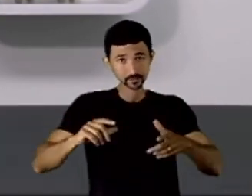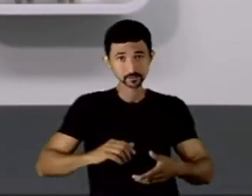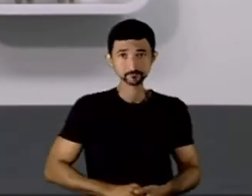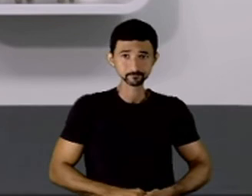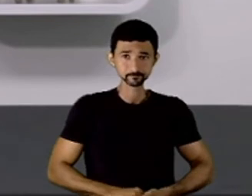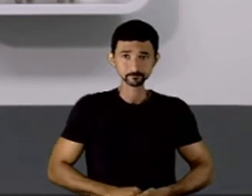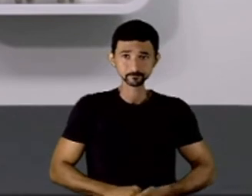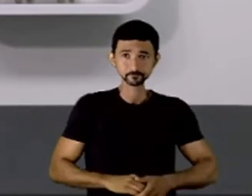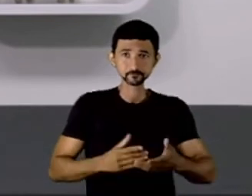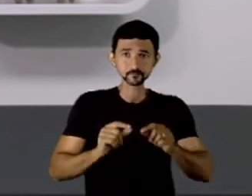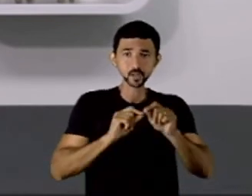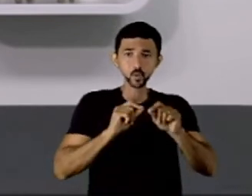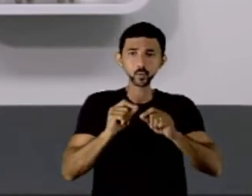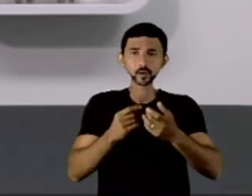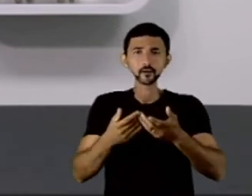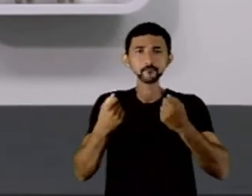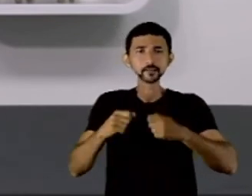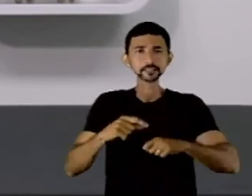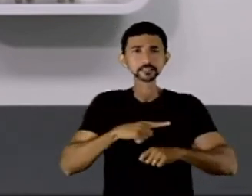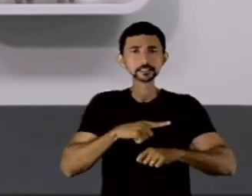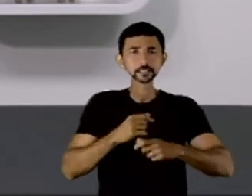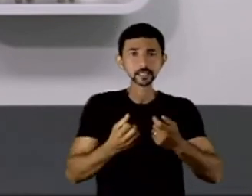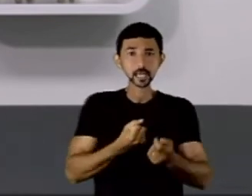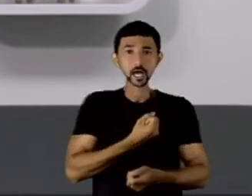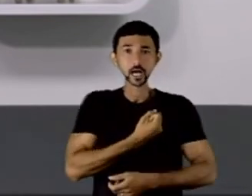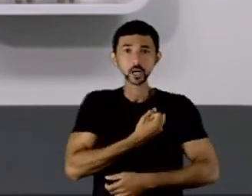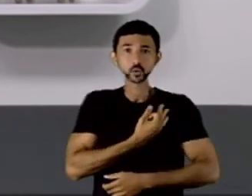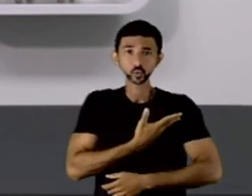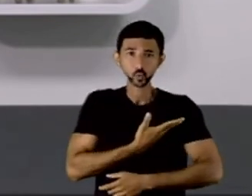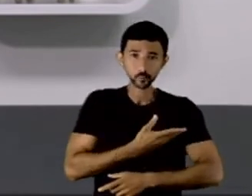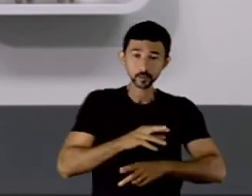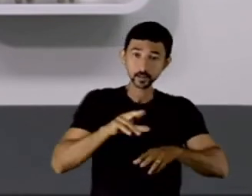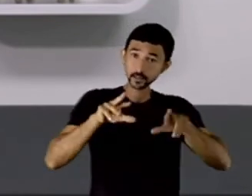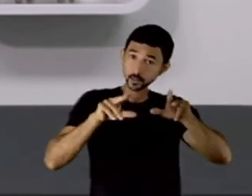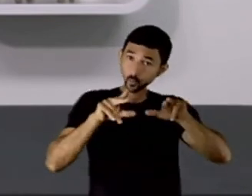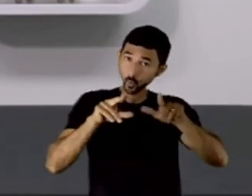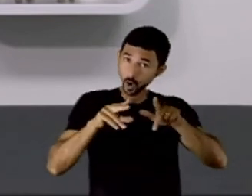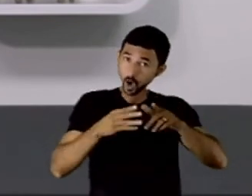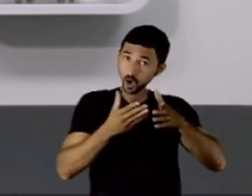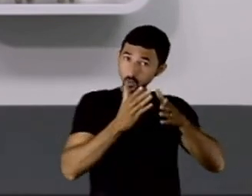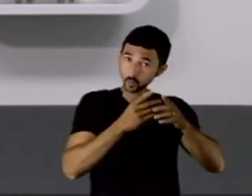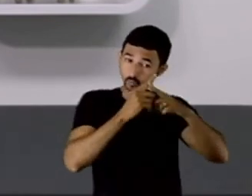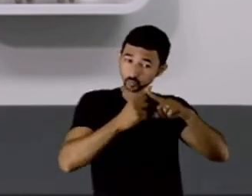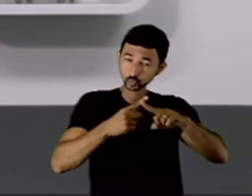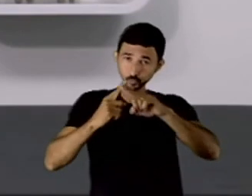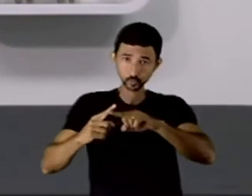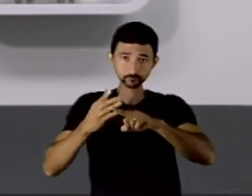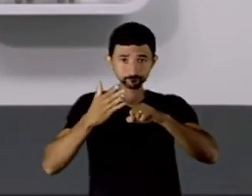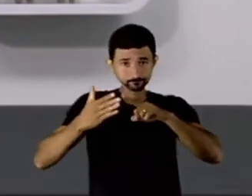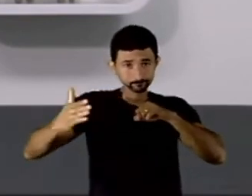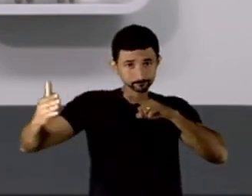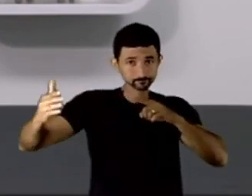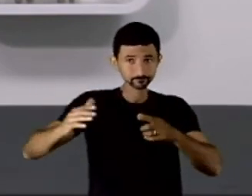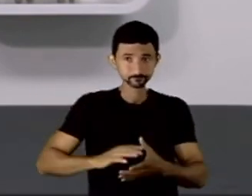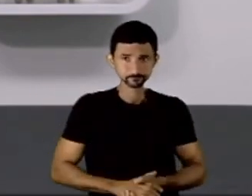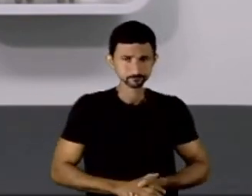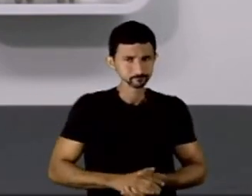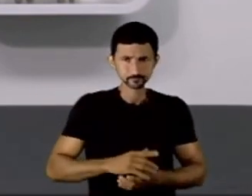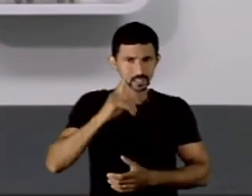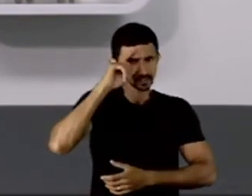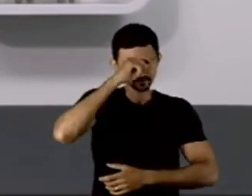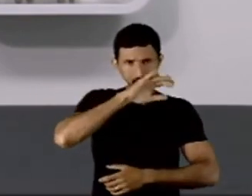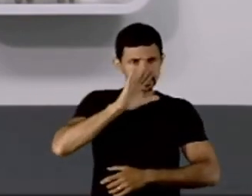tá? Agora, o que eu tenho que ter são números iguais que se multiplicam, tá? Não é